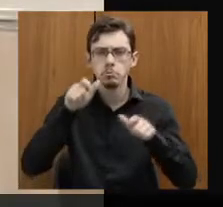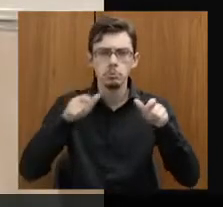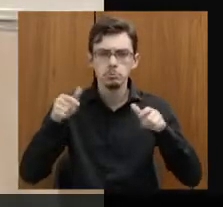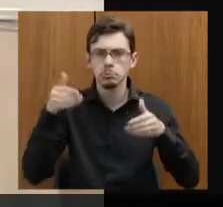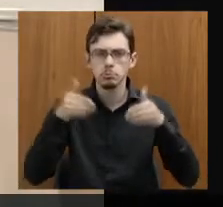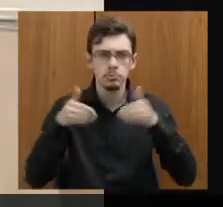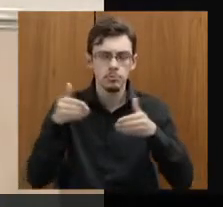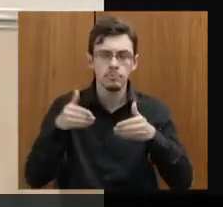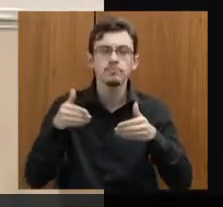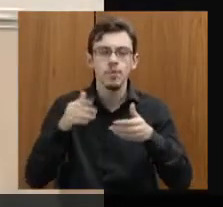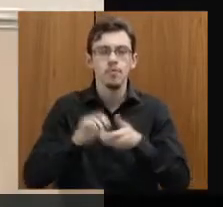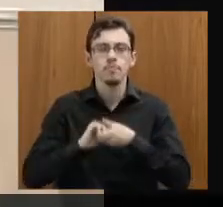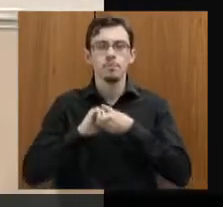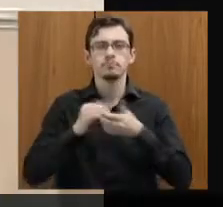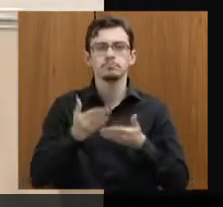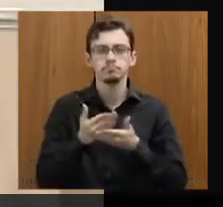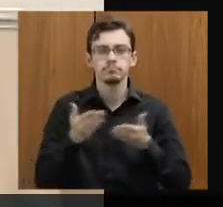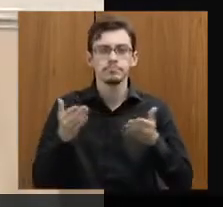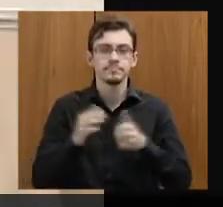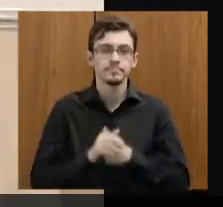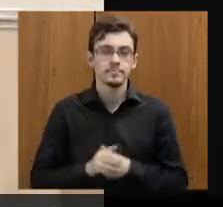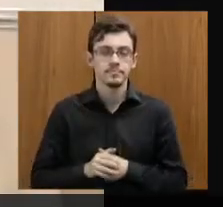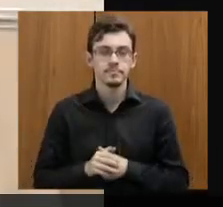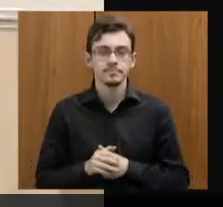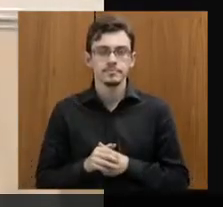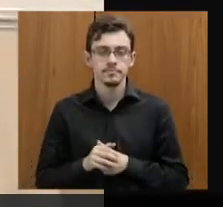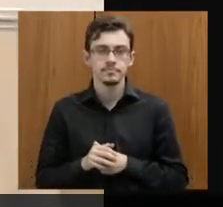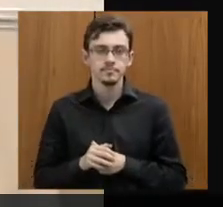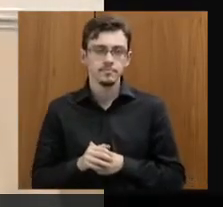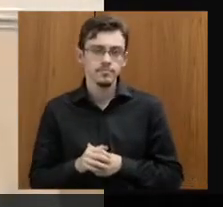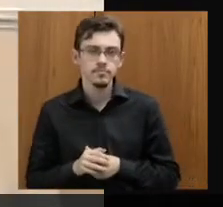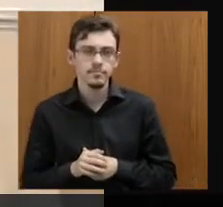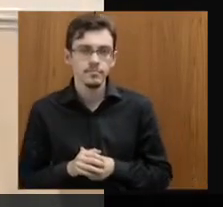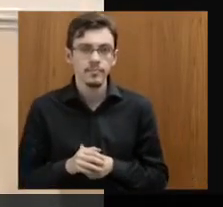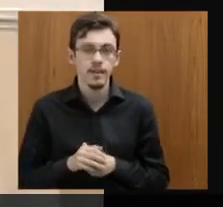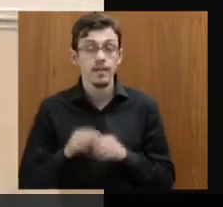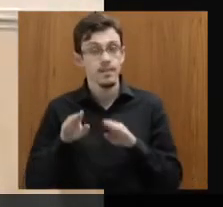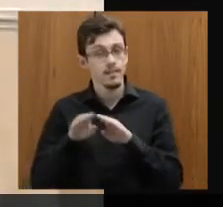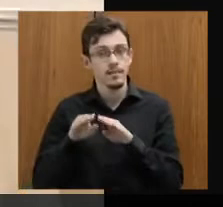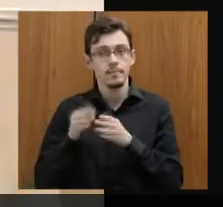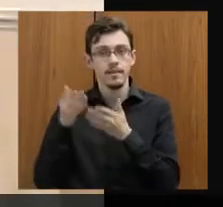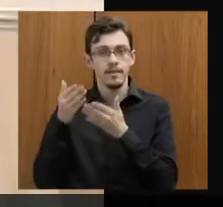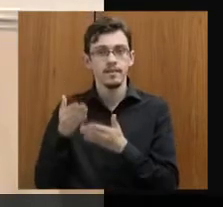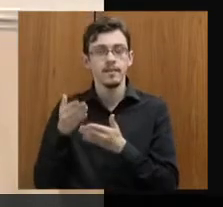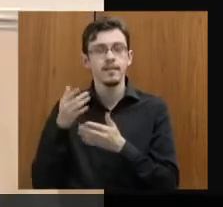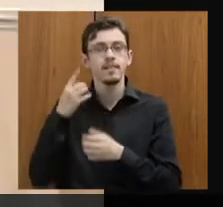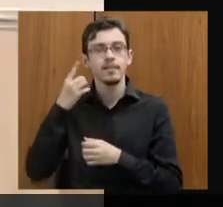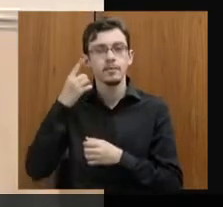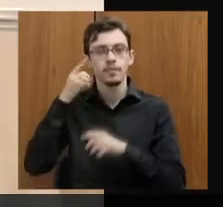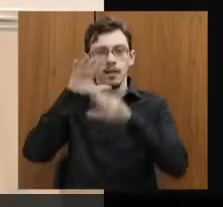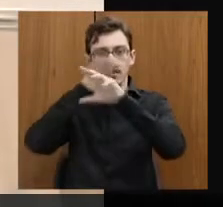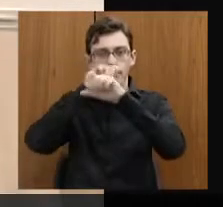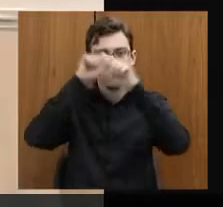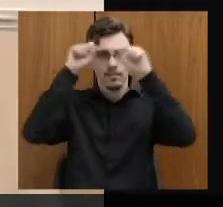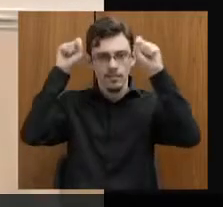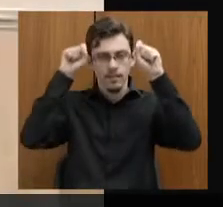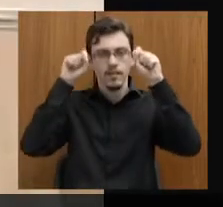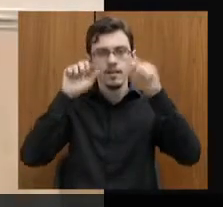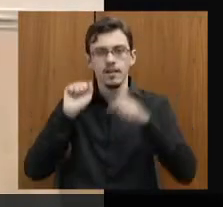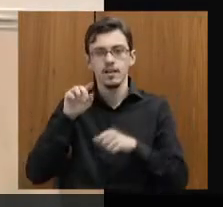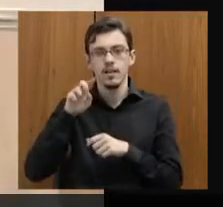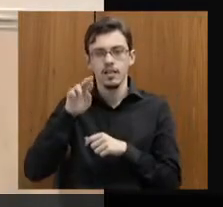aqui dessa atividade parabenizar a deputada André Jesus